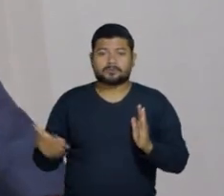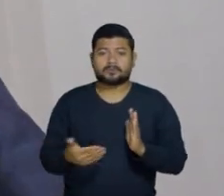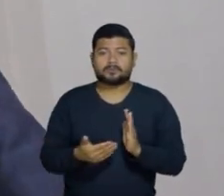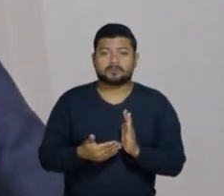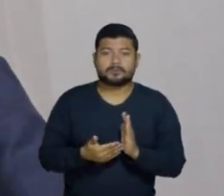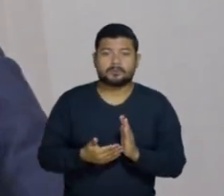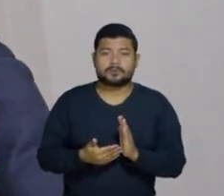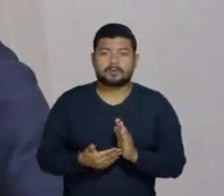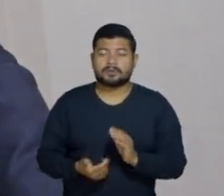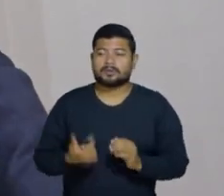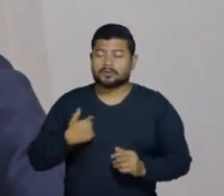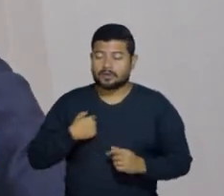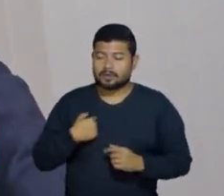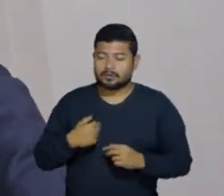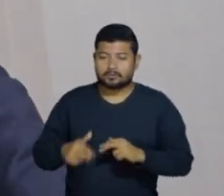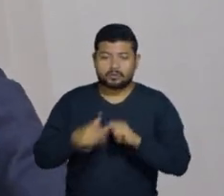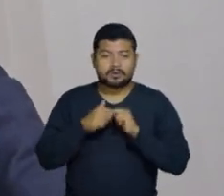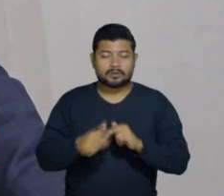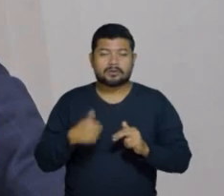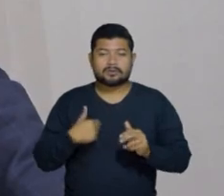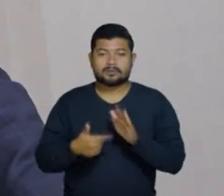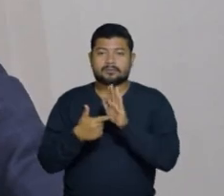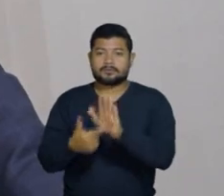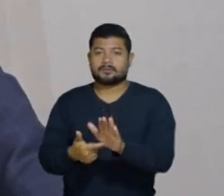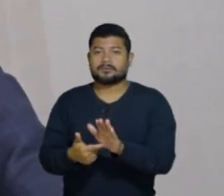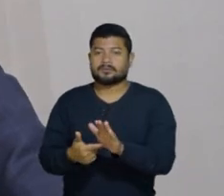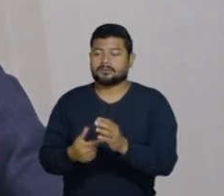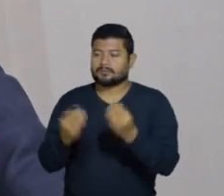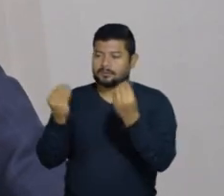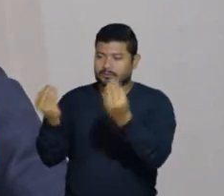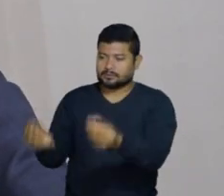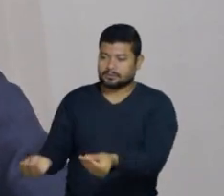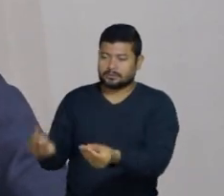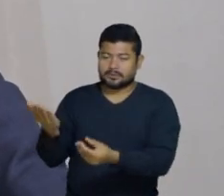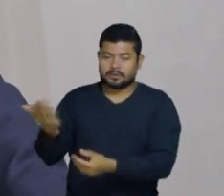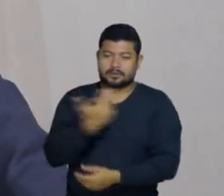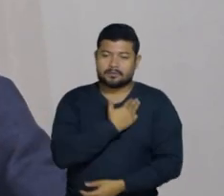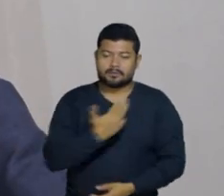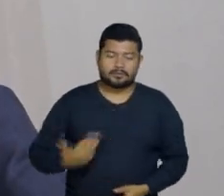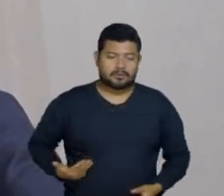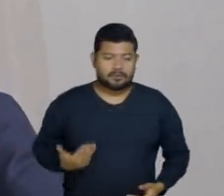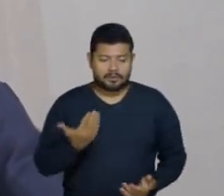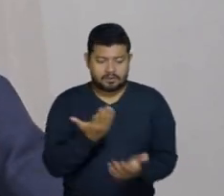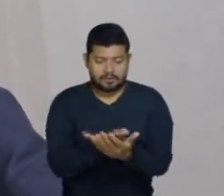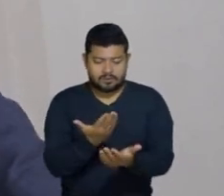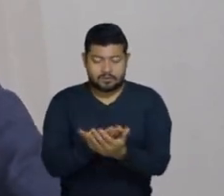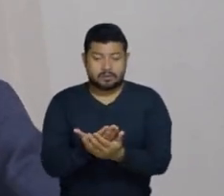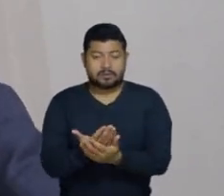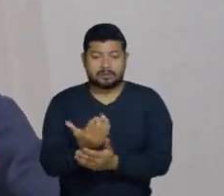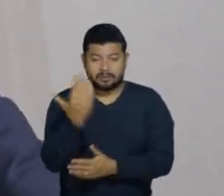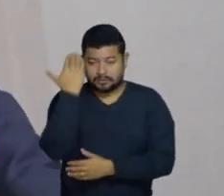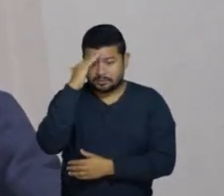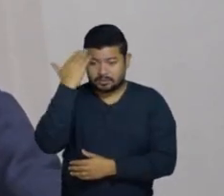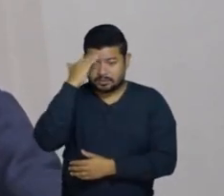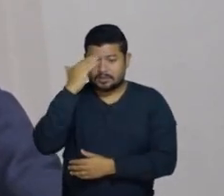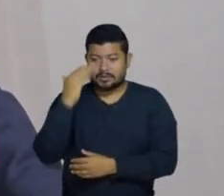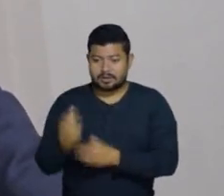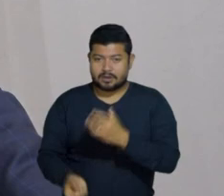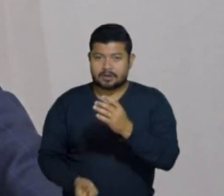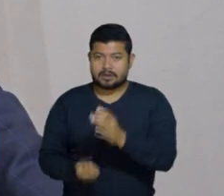apresentei ao ministro para que estudasse com carinho e que pudesse também criar um PAC